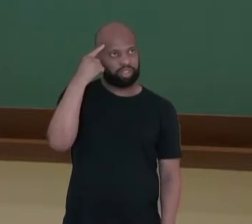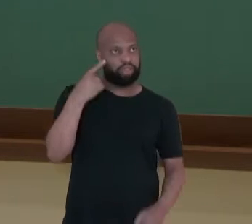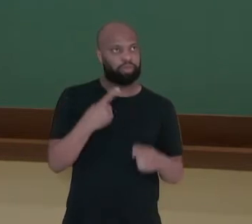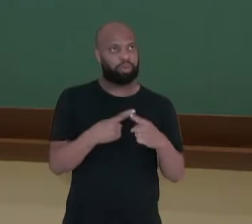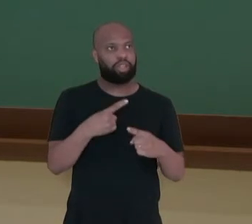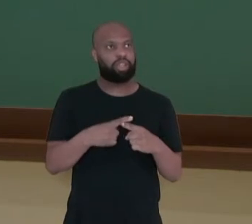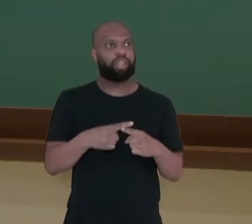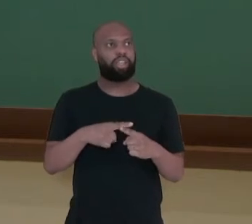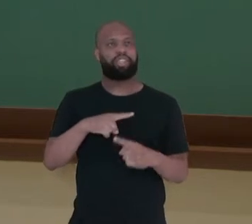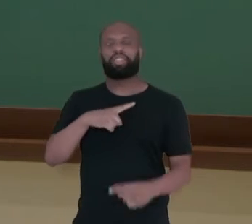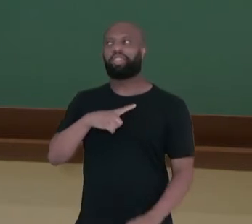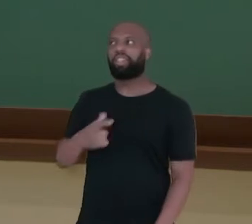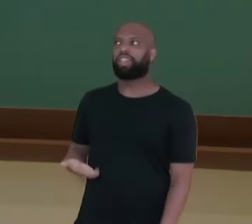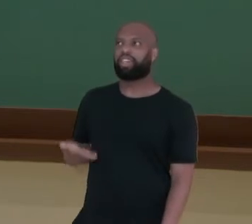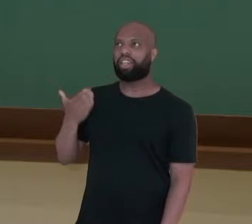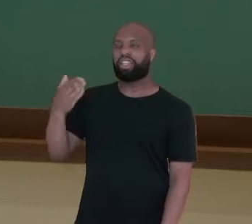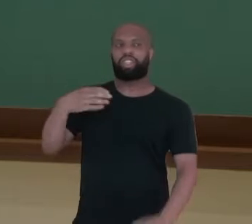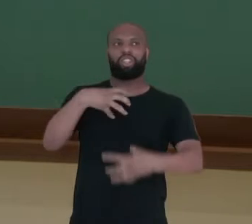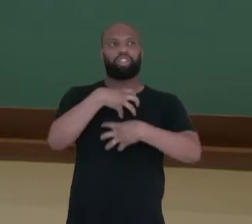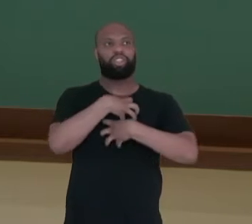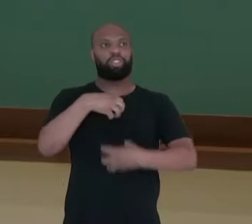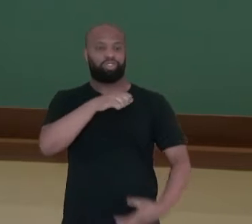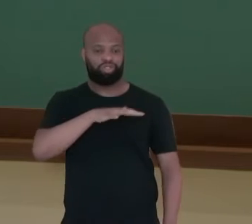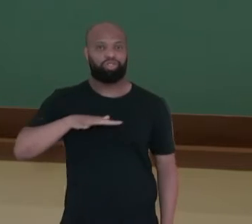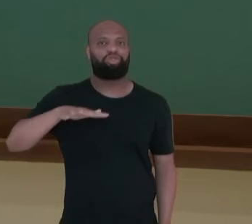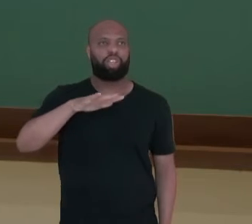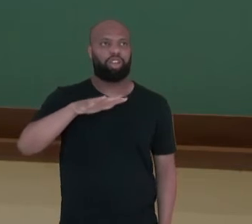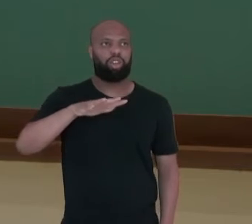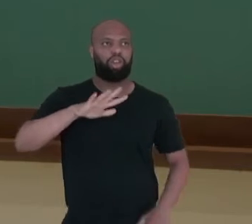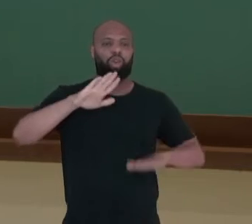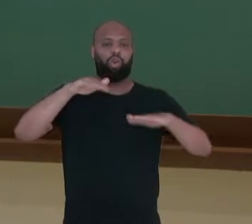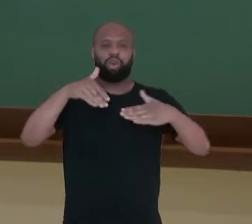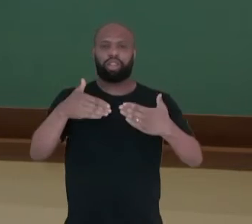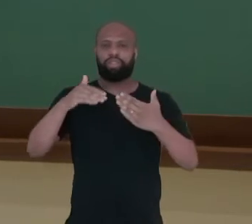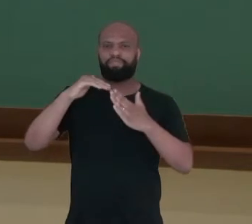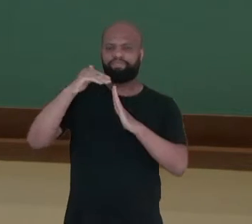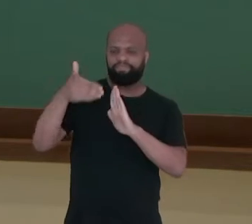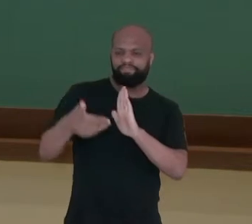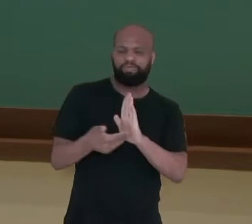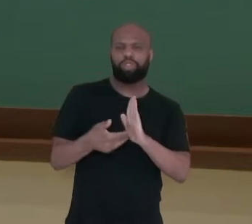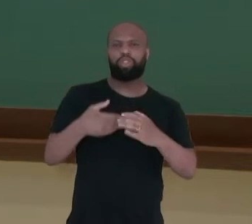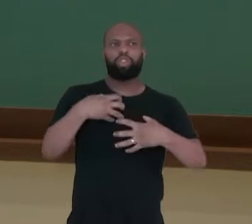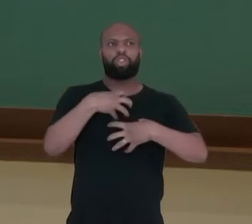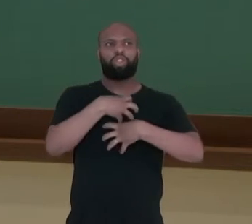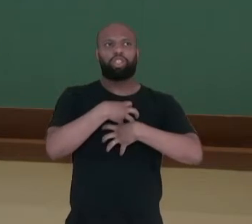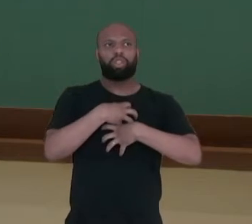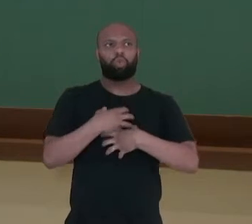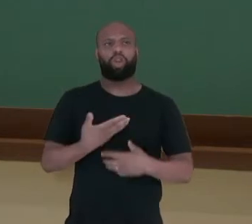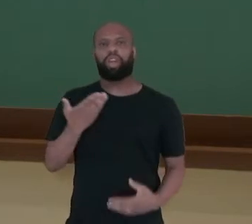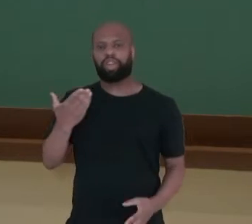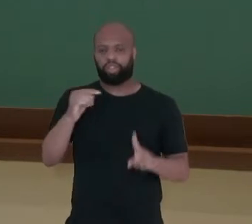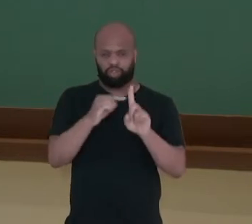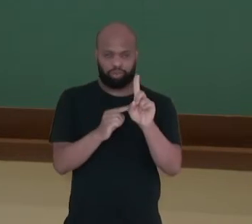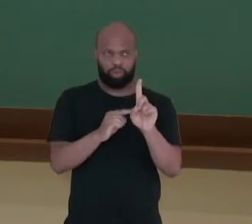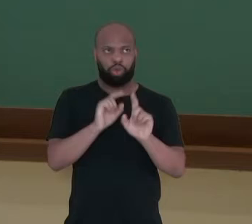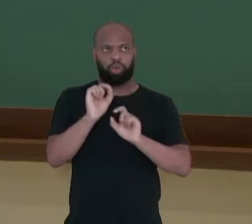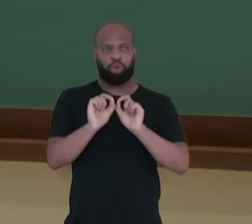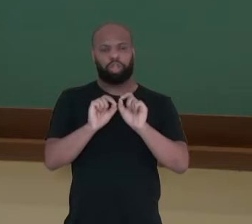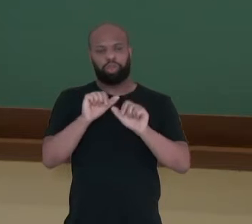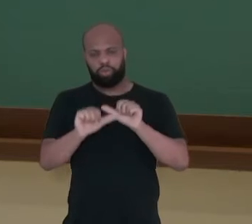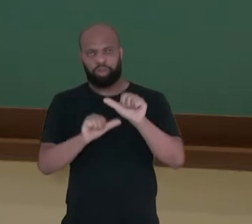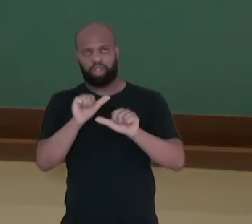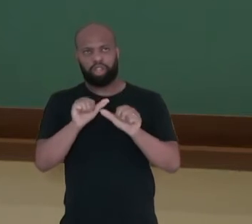esse é um esqueleto geral de uma função quadrática. Toda função quadrática é desse tipo. O que muda? O